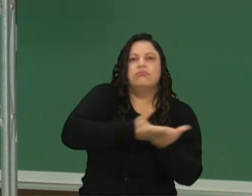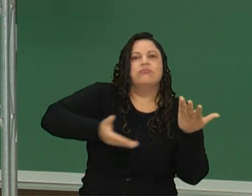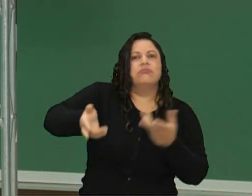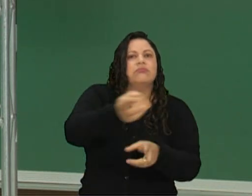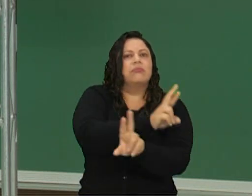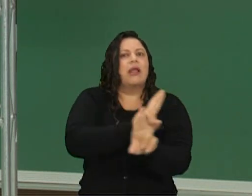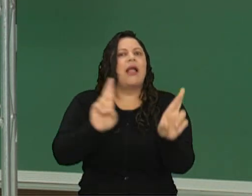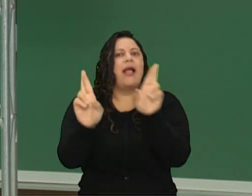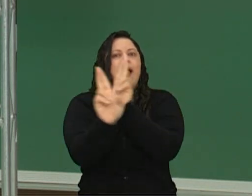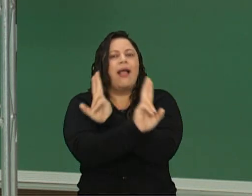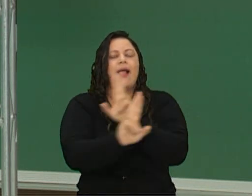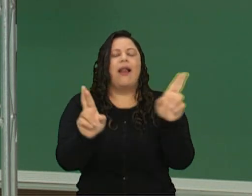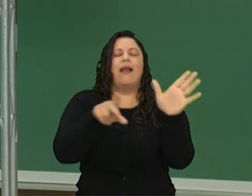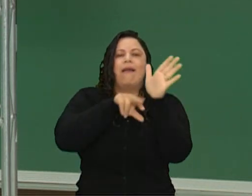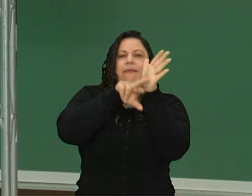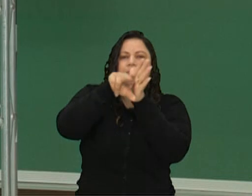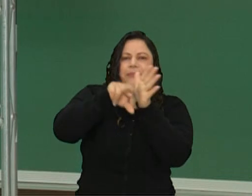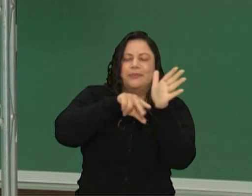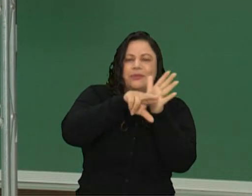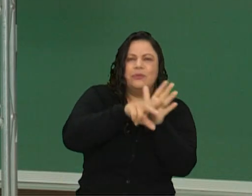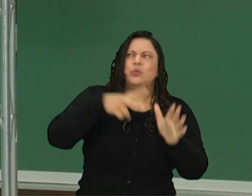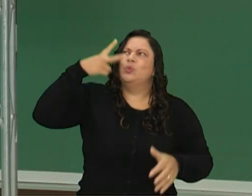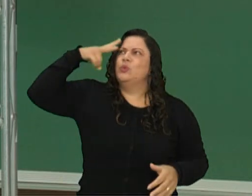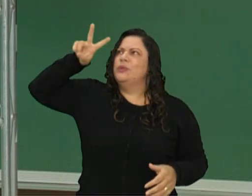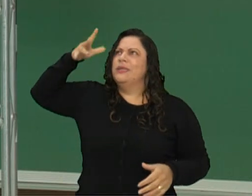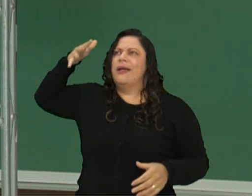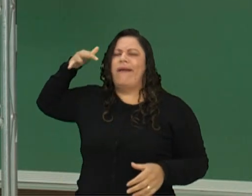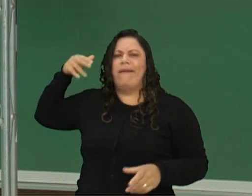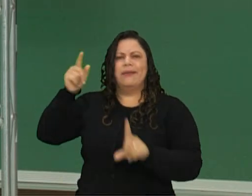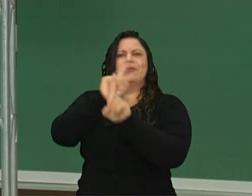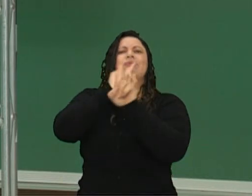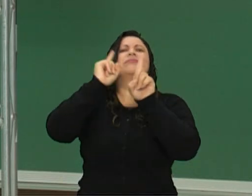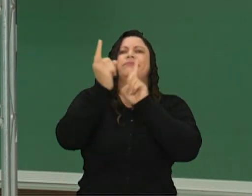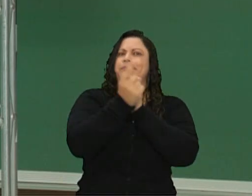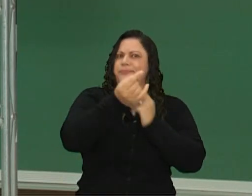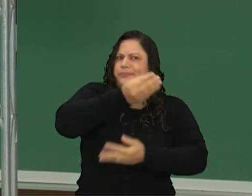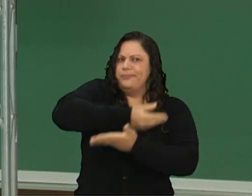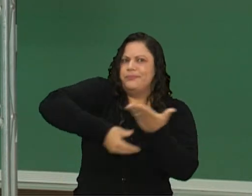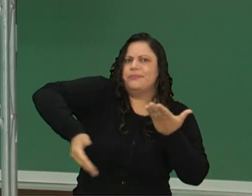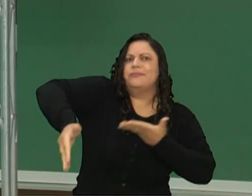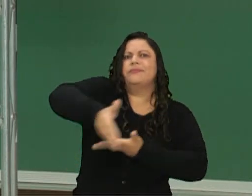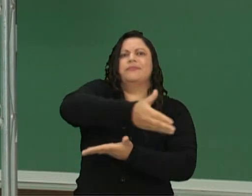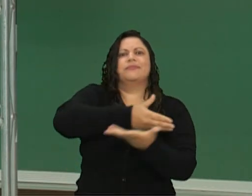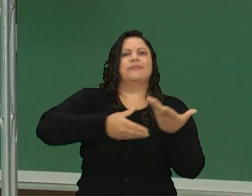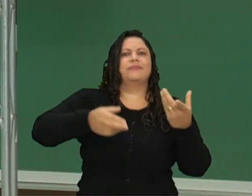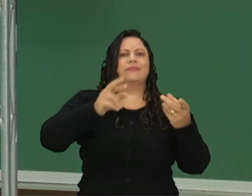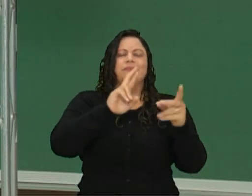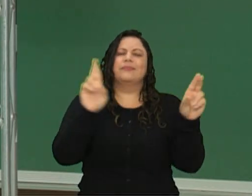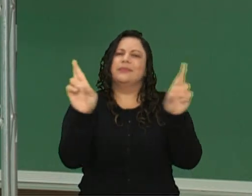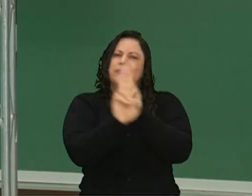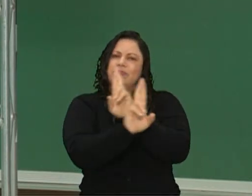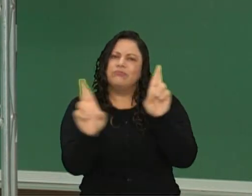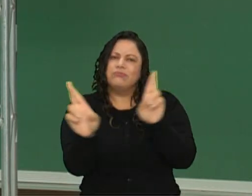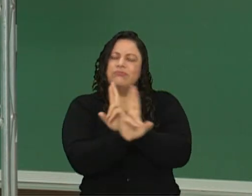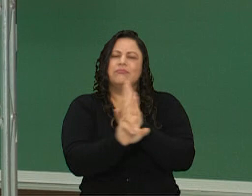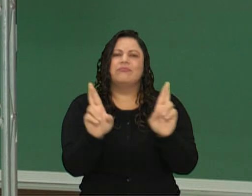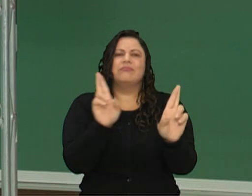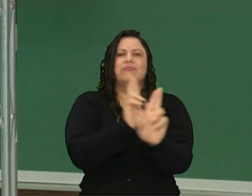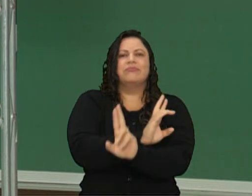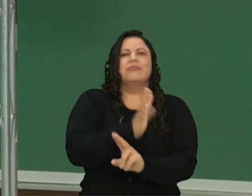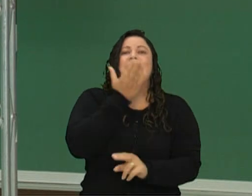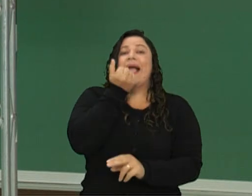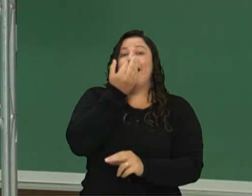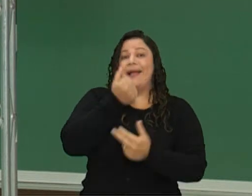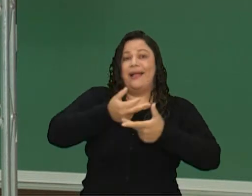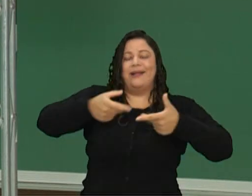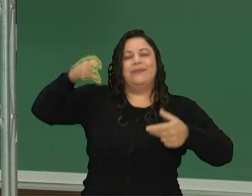geografia, mas estamos tratando de ensino religioso, de diversidade religiosa. E o tema, alimentos sagrados, nesse caso, o pinhão